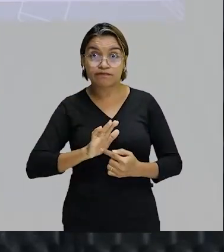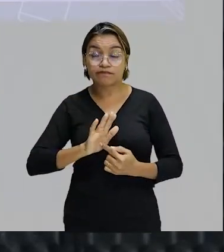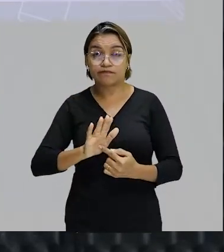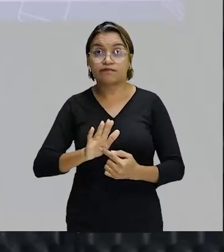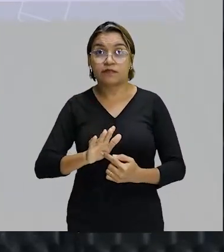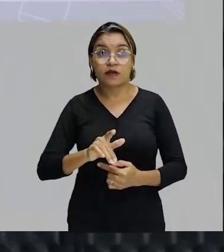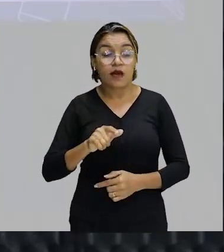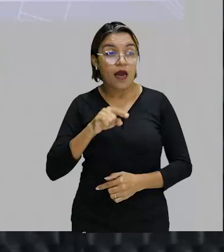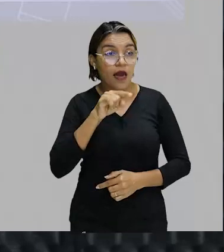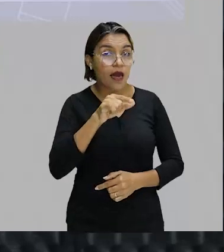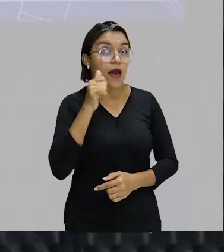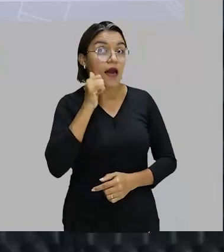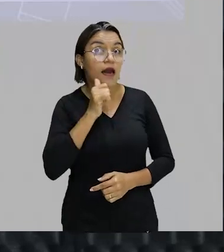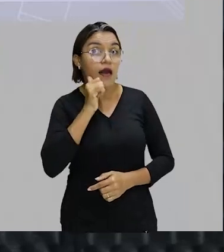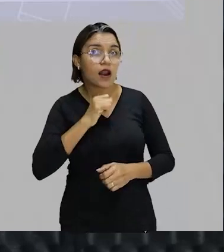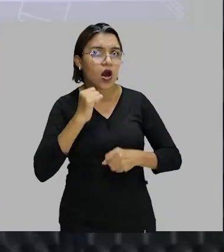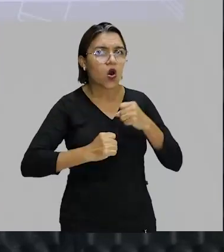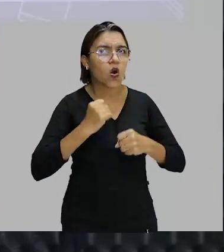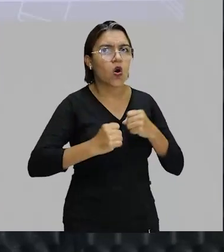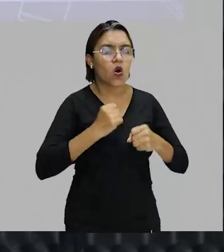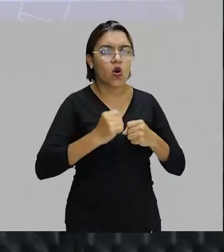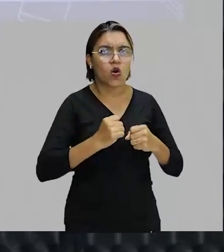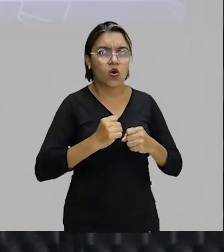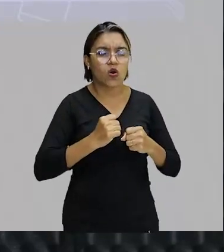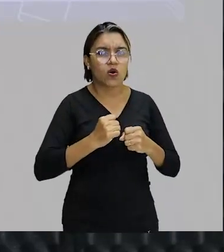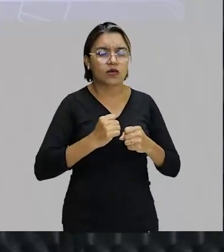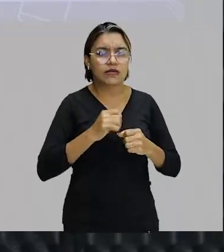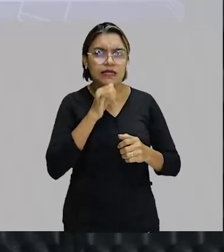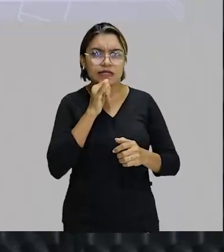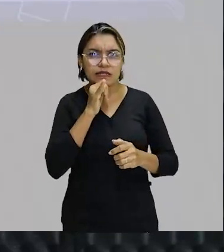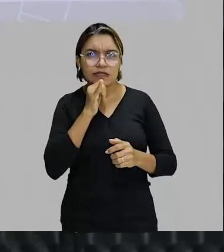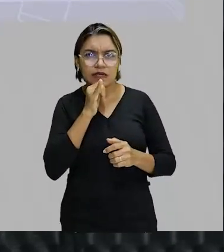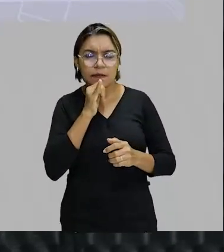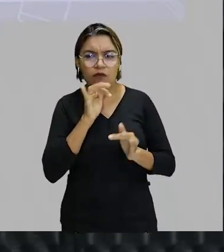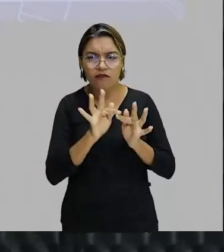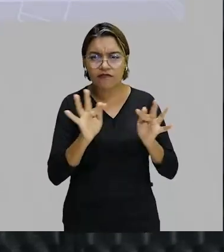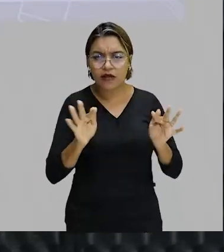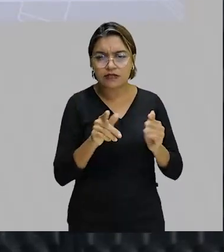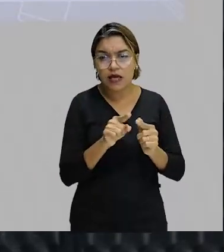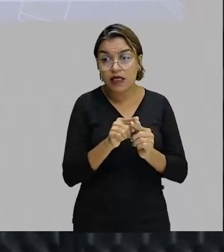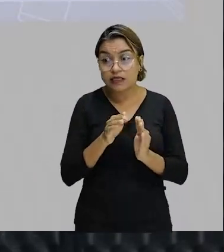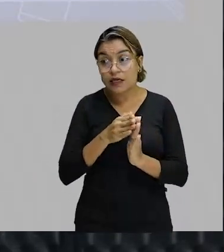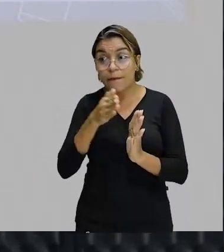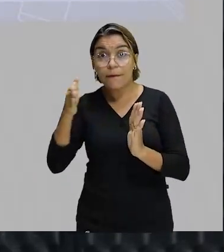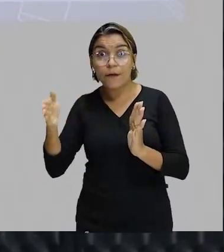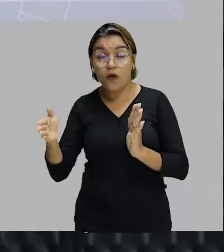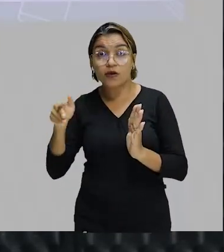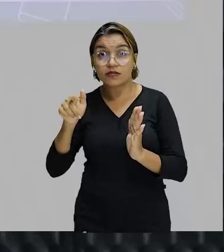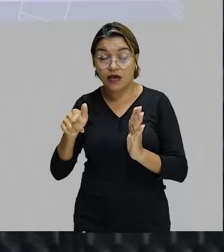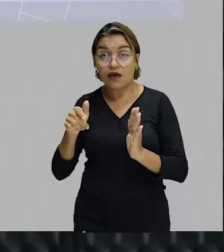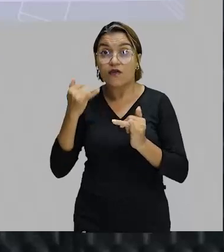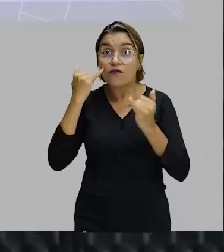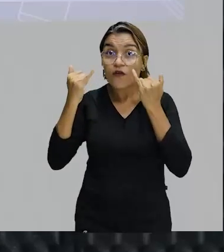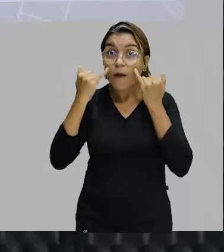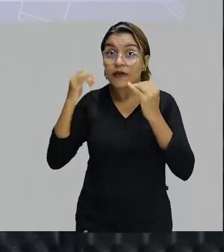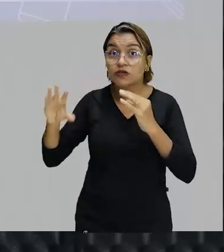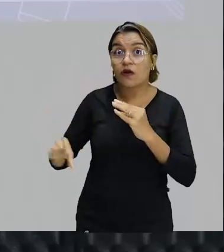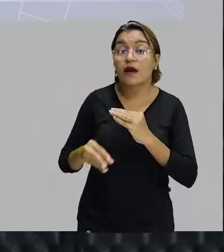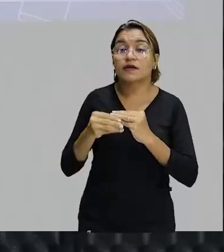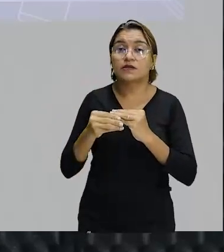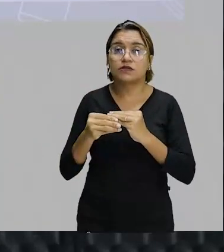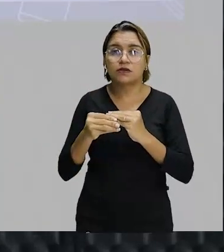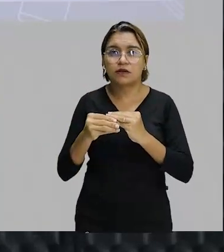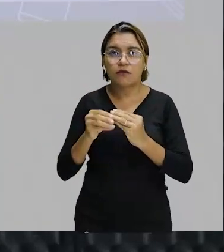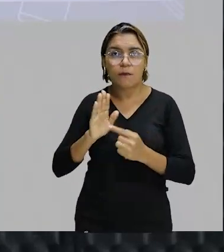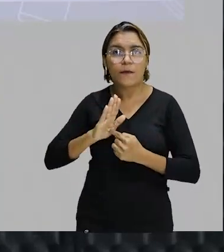ela corre. Tudo isso que está depois são informações adicionais que oferecem mais detalhes sobre essa ação